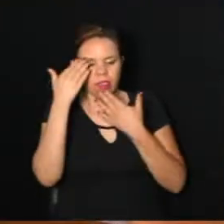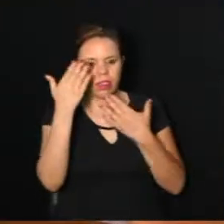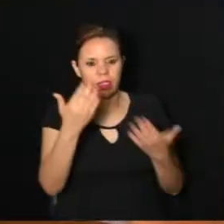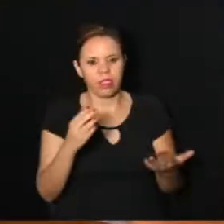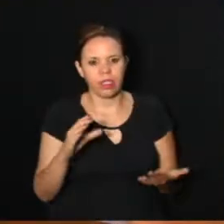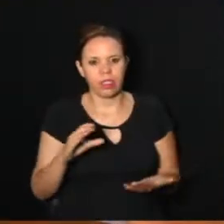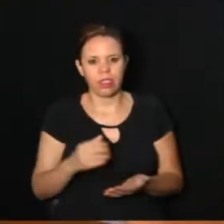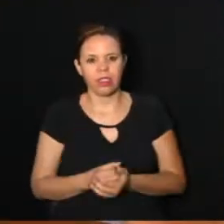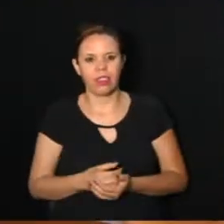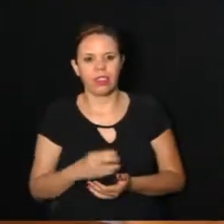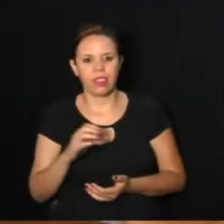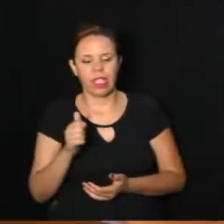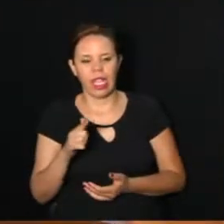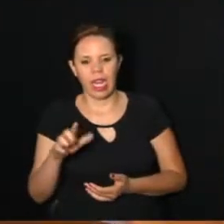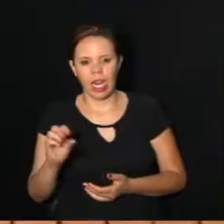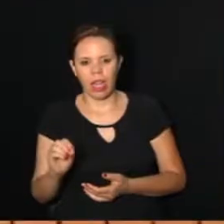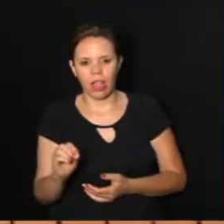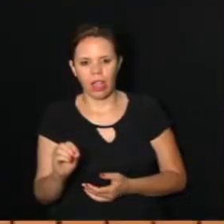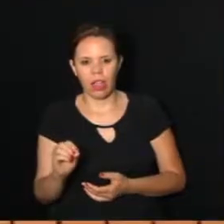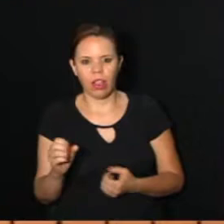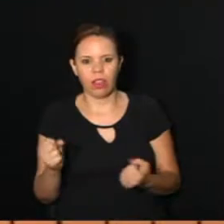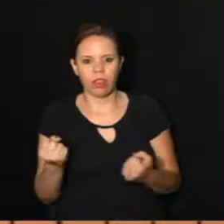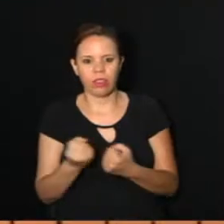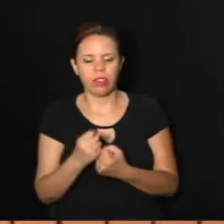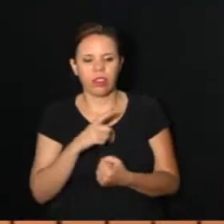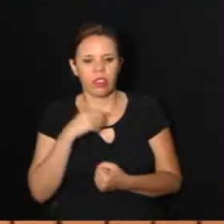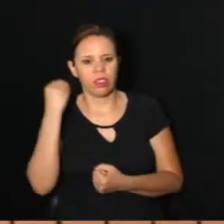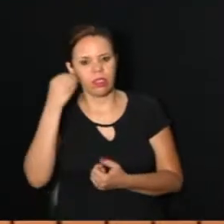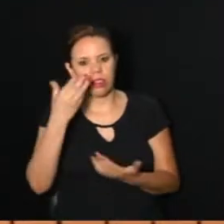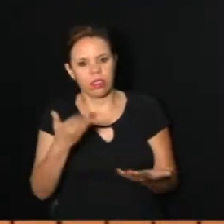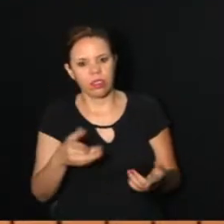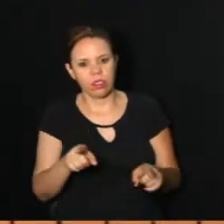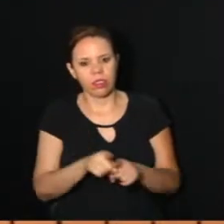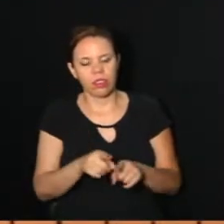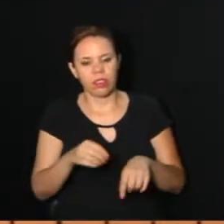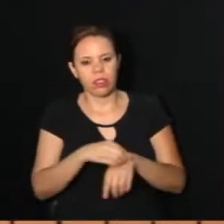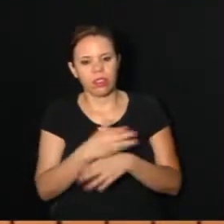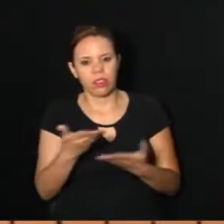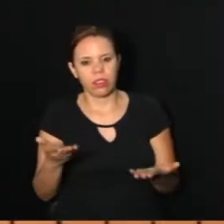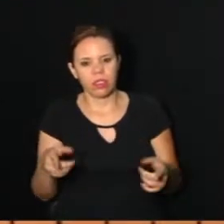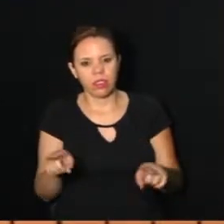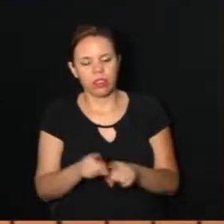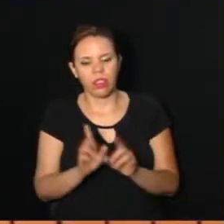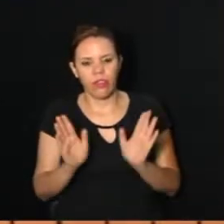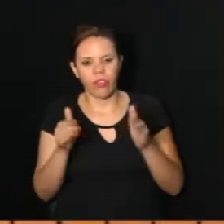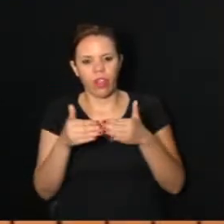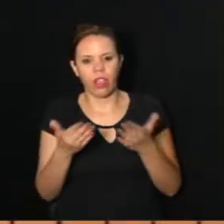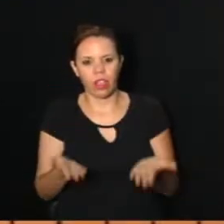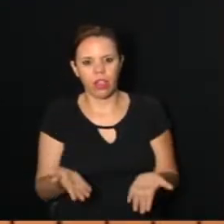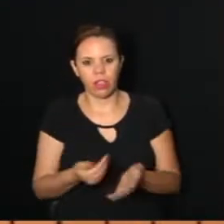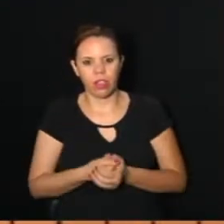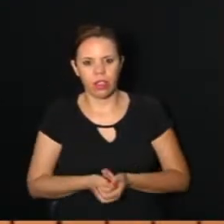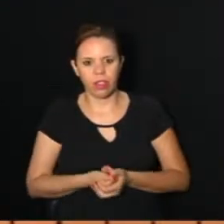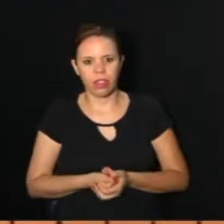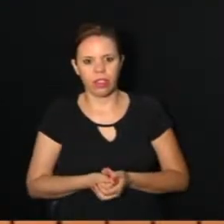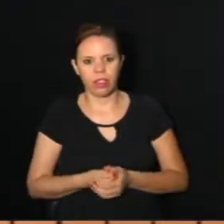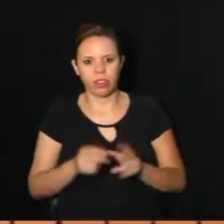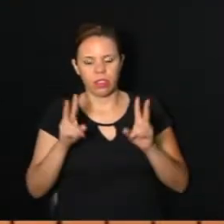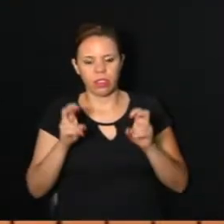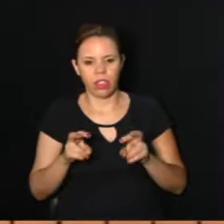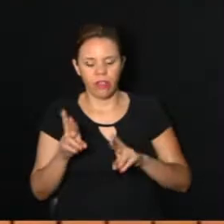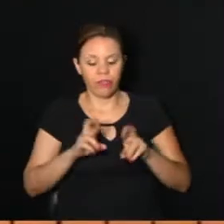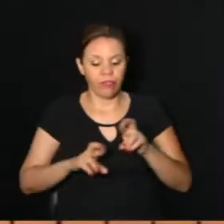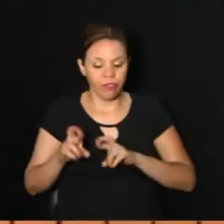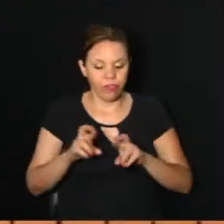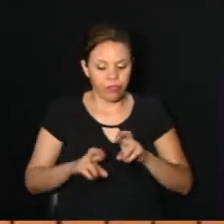Carlão aí, assessor parlamentar, pessoa que tem experiência e que contribui, inclusive invocando aí a relação com a vigilância